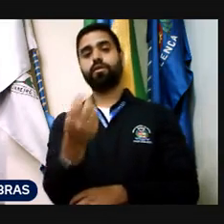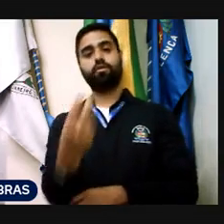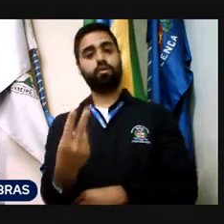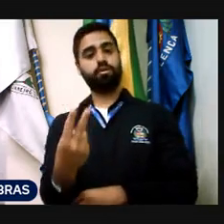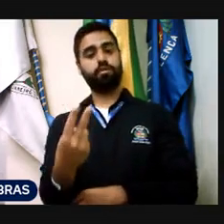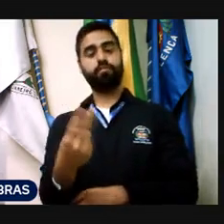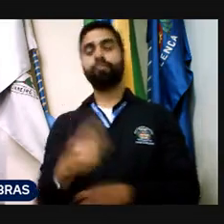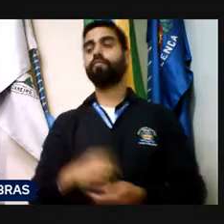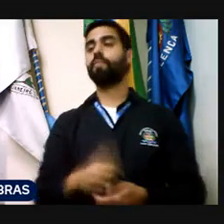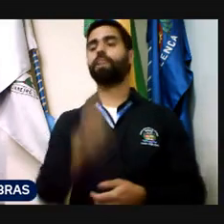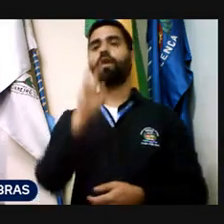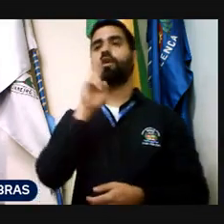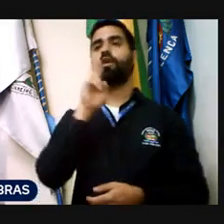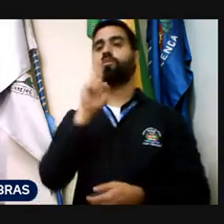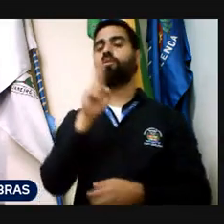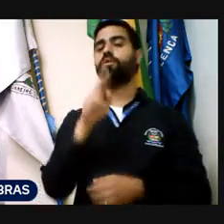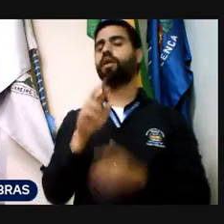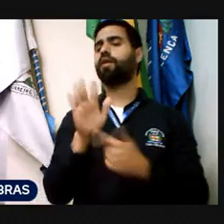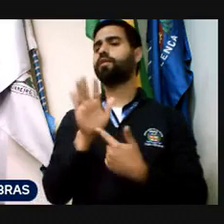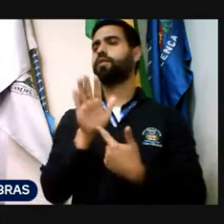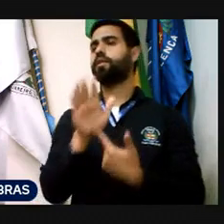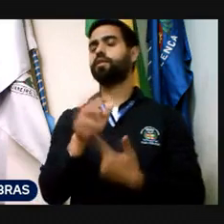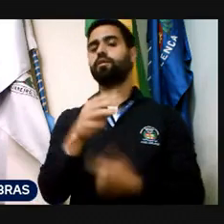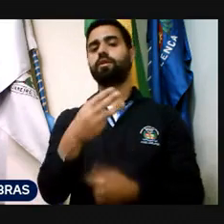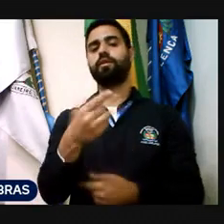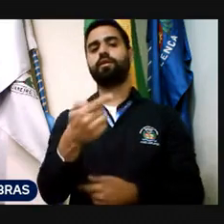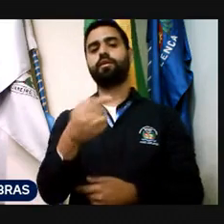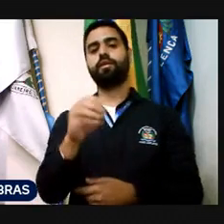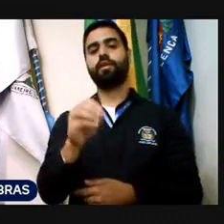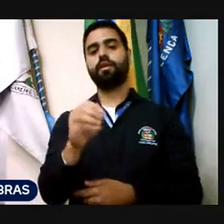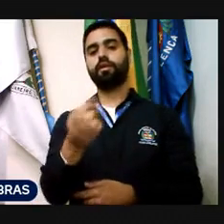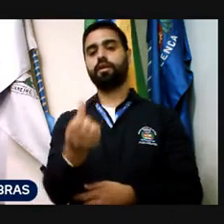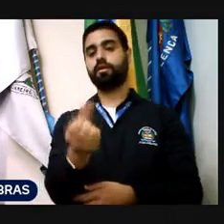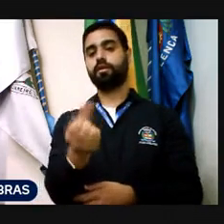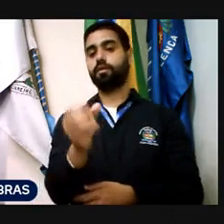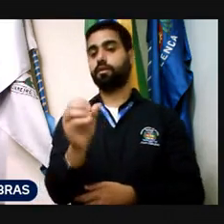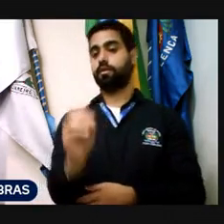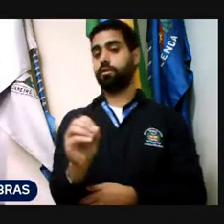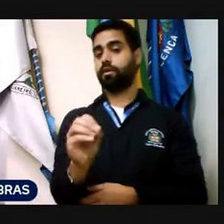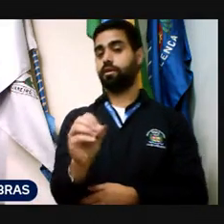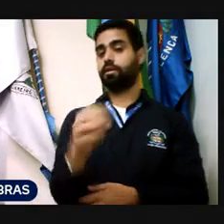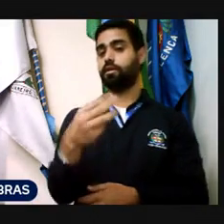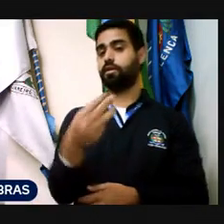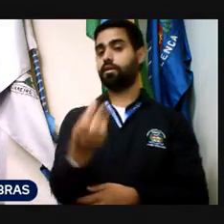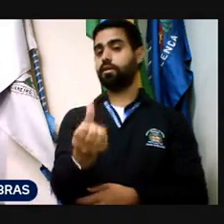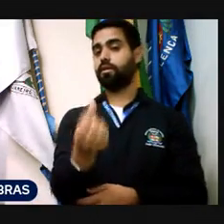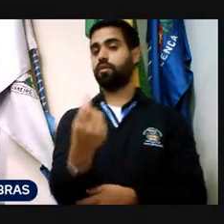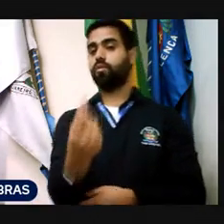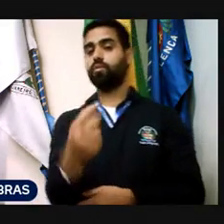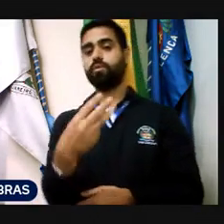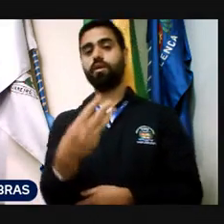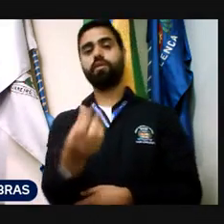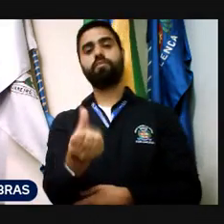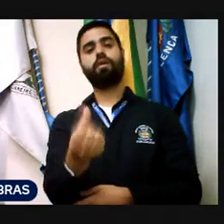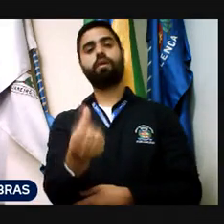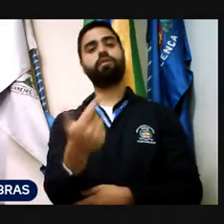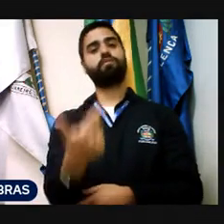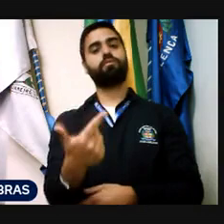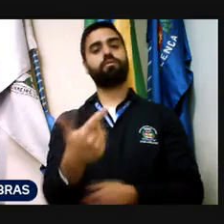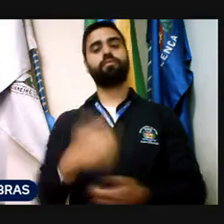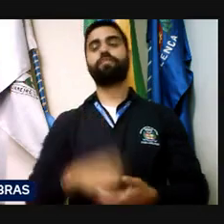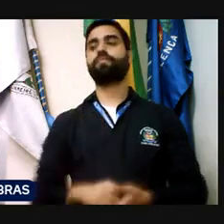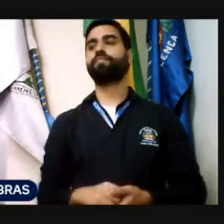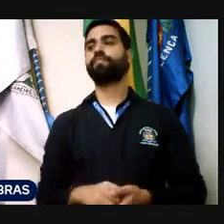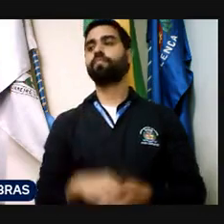262. Em resposta às indicações 370, 360, 366, 361, 362.